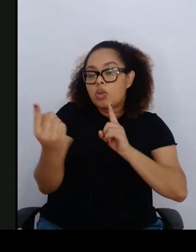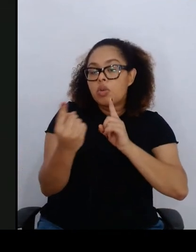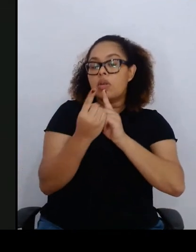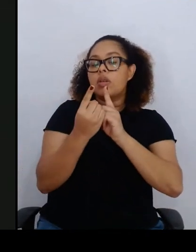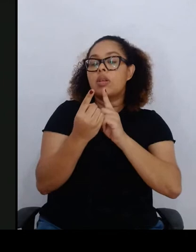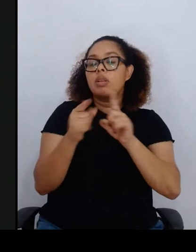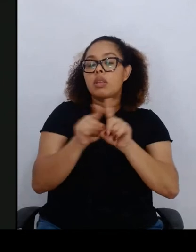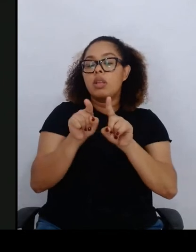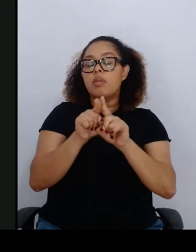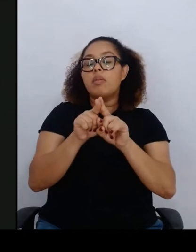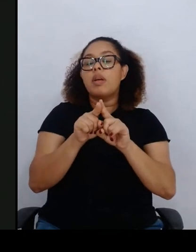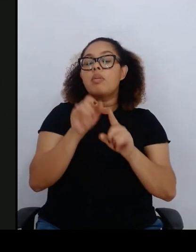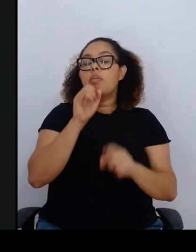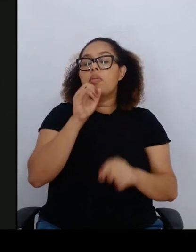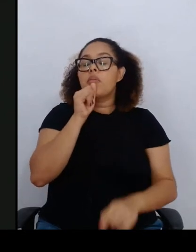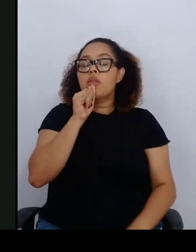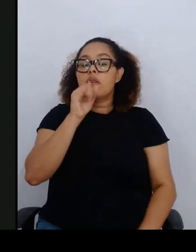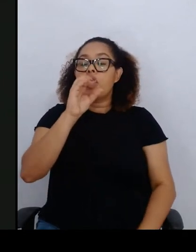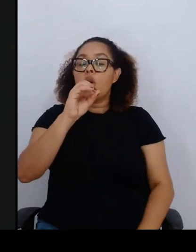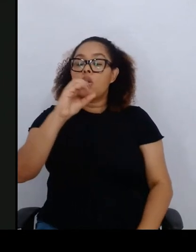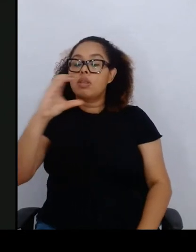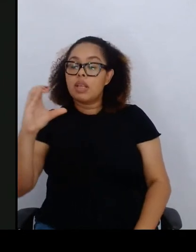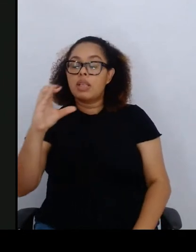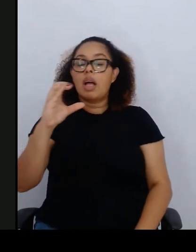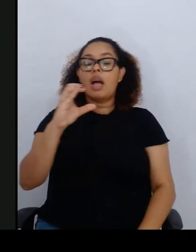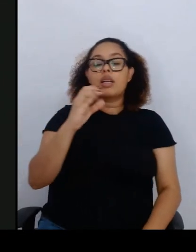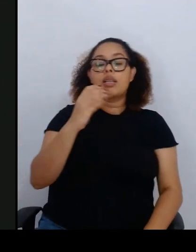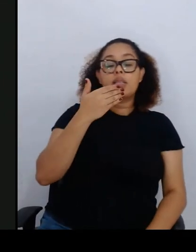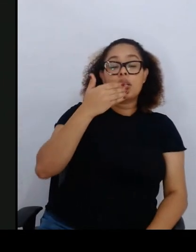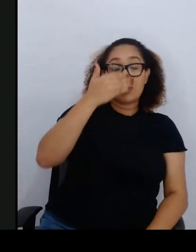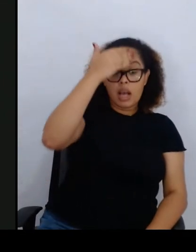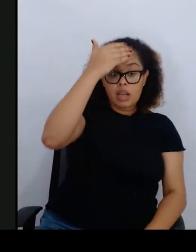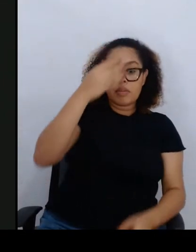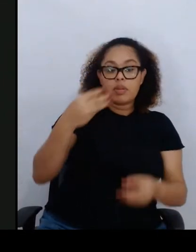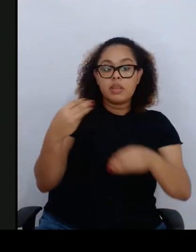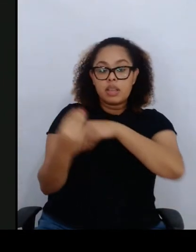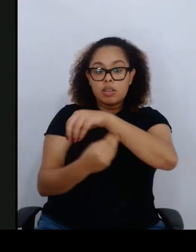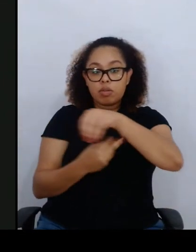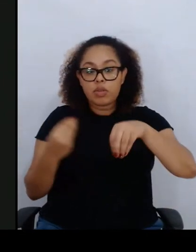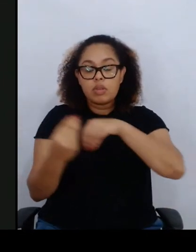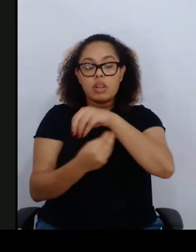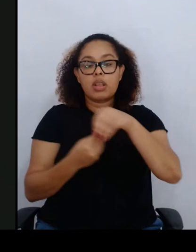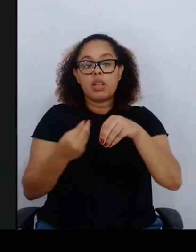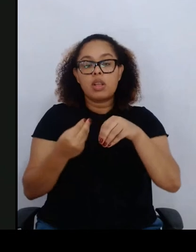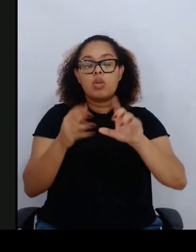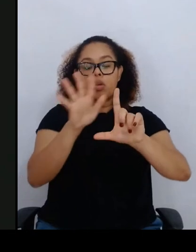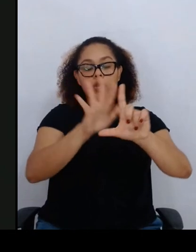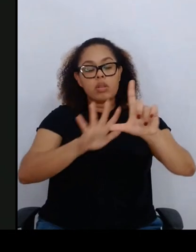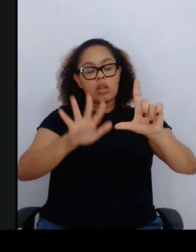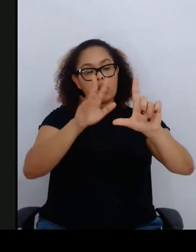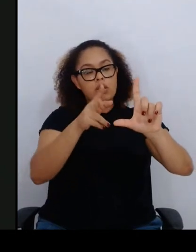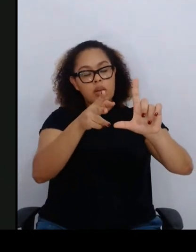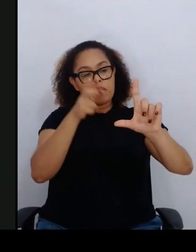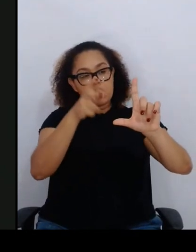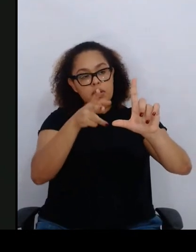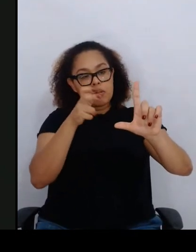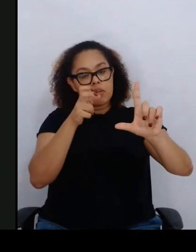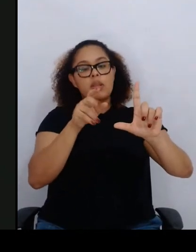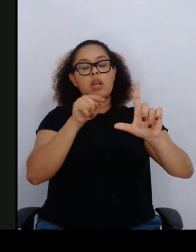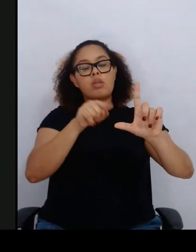misturavam nas mesas na calçada a uma sensação de que essa pintura também poderia ser derivada da